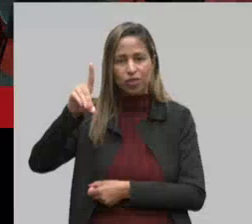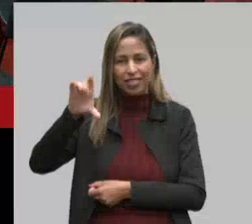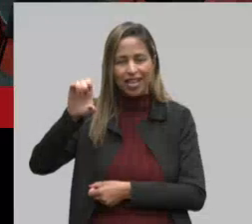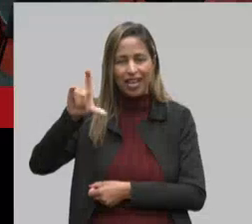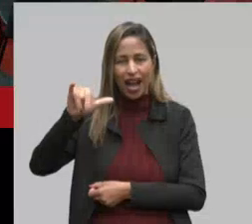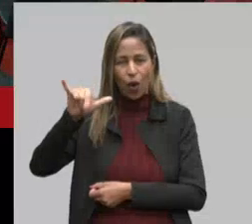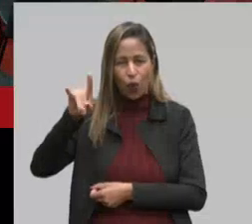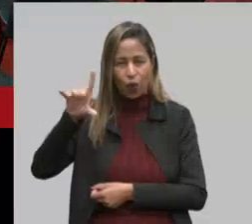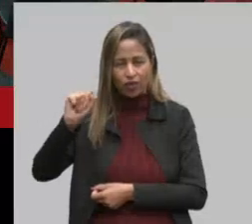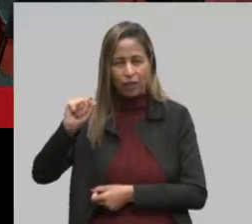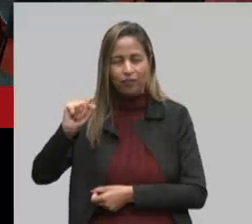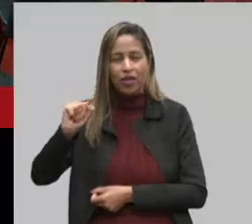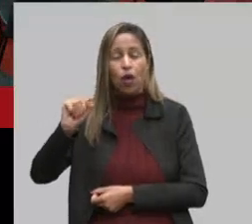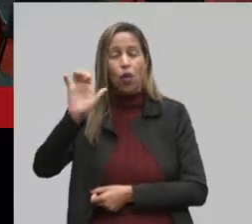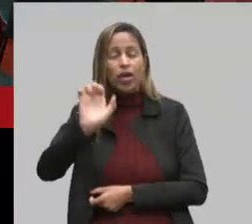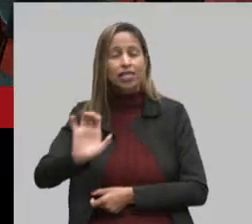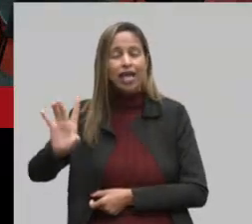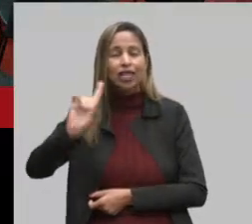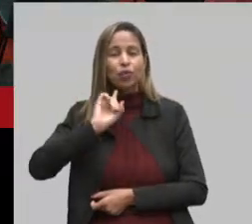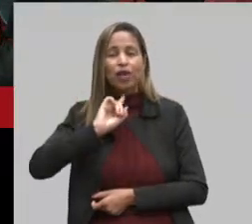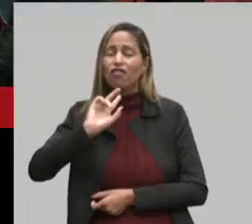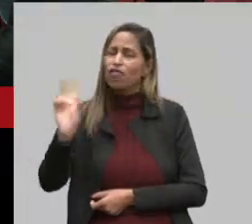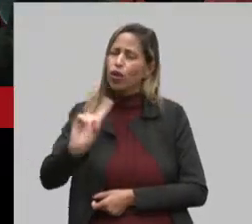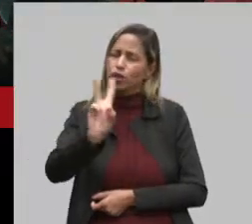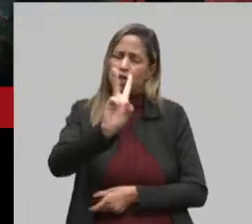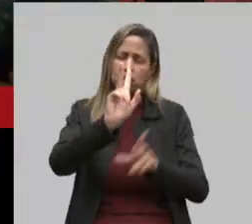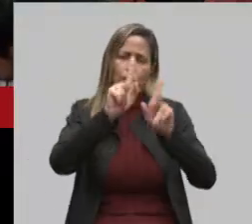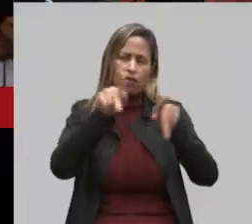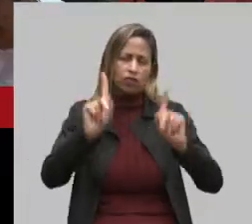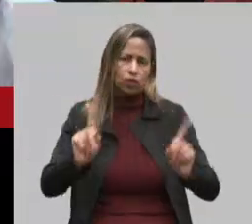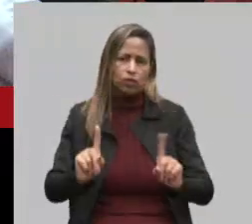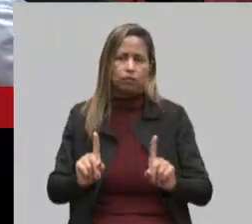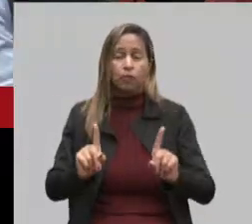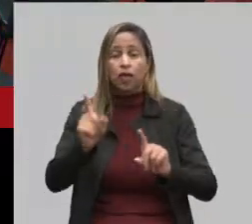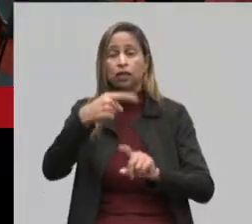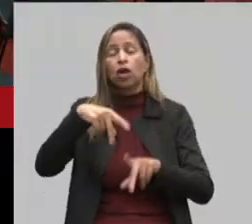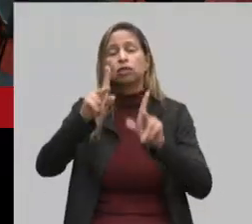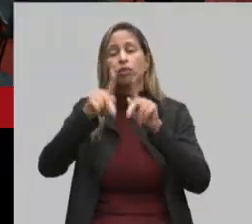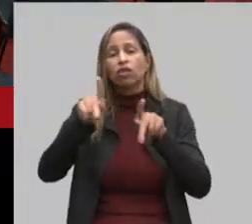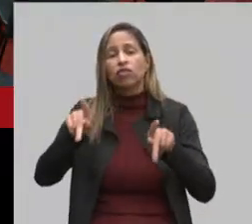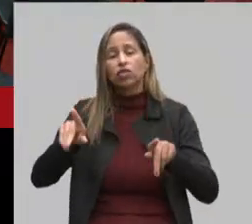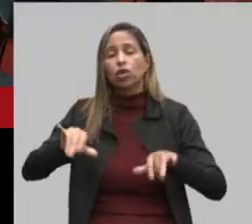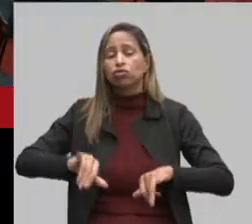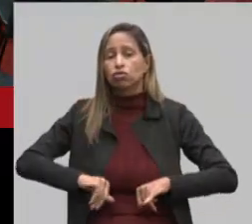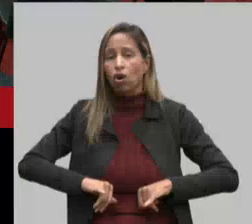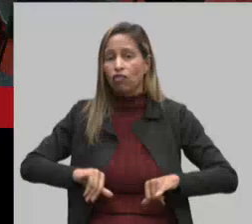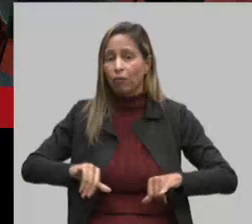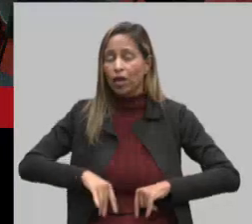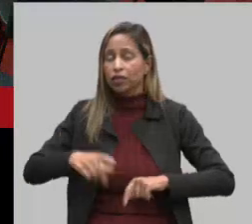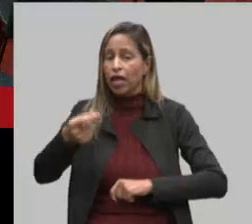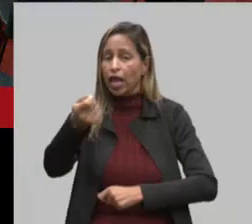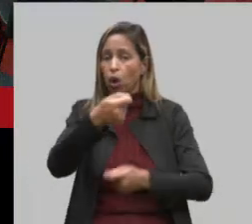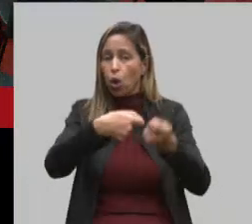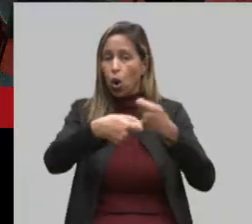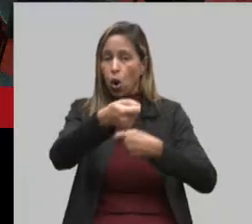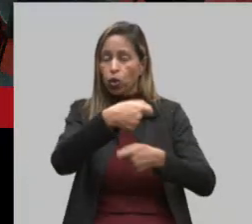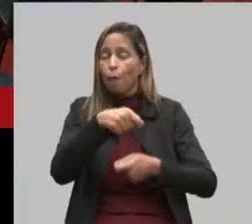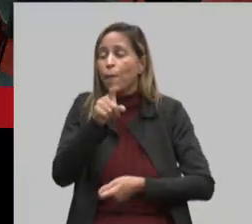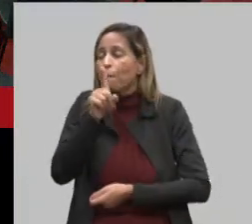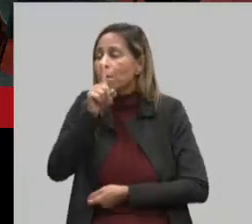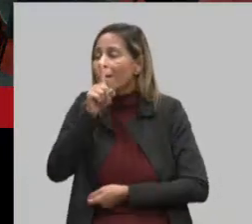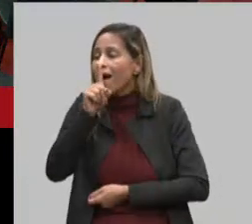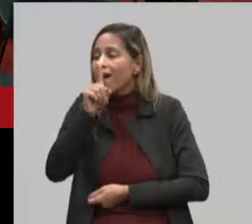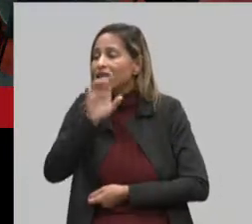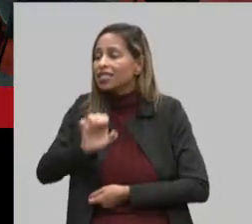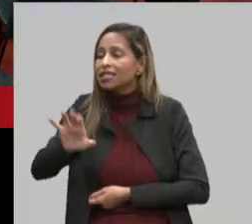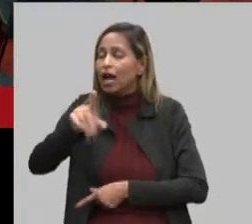estado de Minas Gerais não valoriza seus professores os nossos professores sofrem com mais condições econômicas o nosso estado se cala o nosso estado proíbe